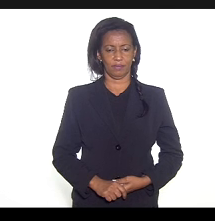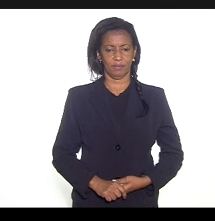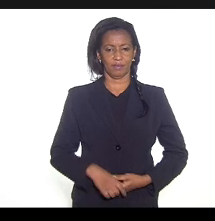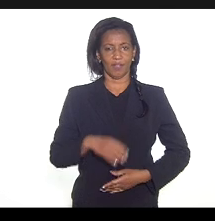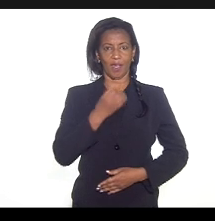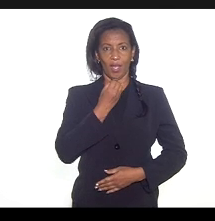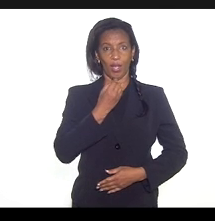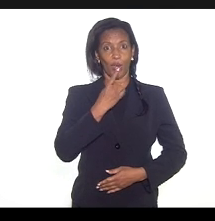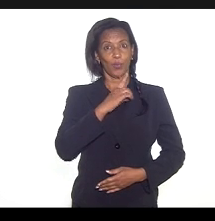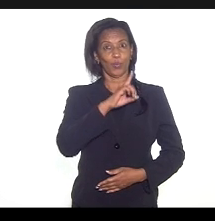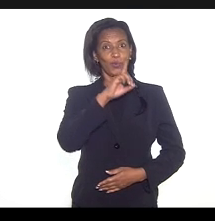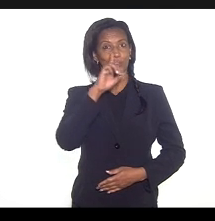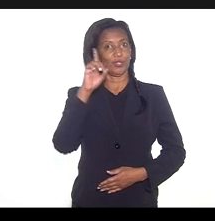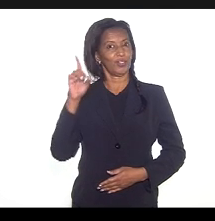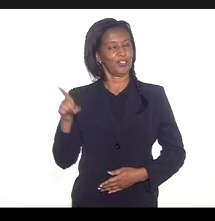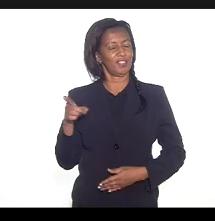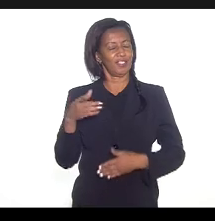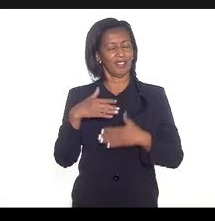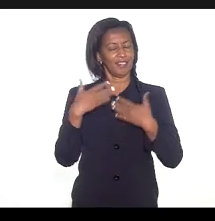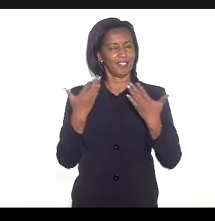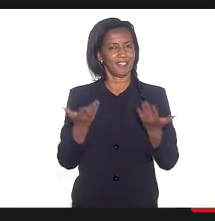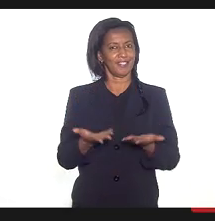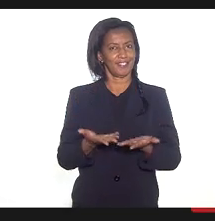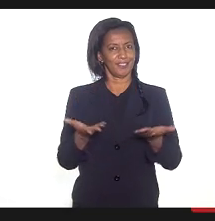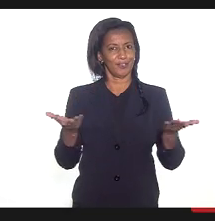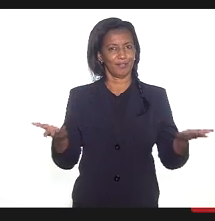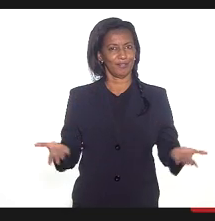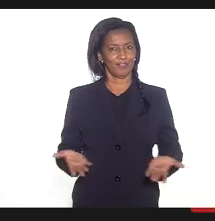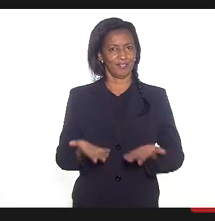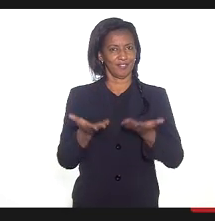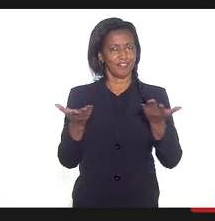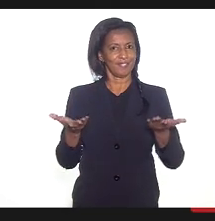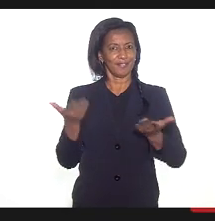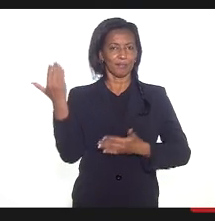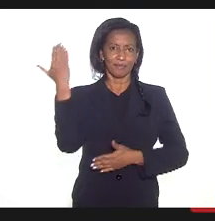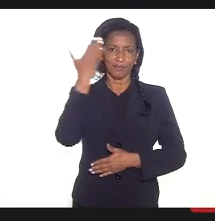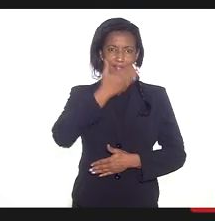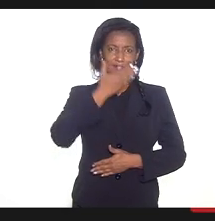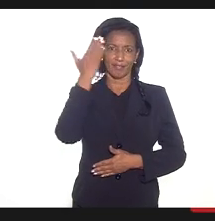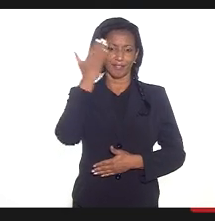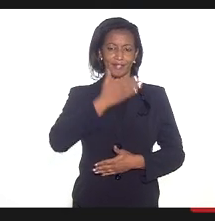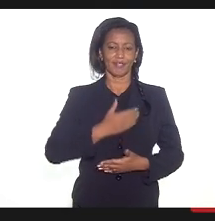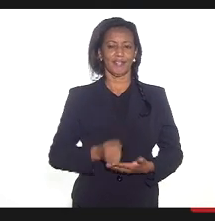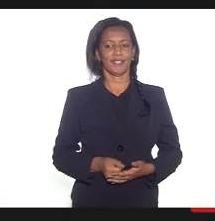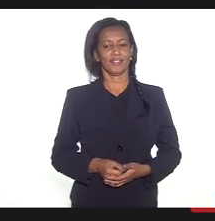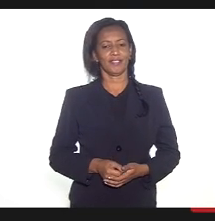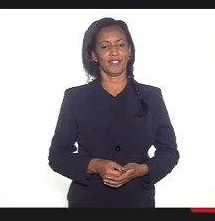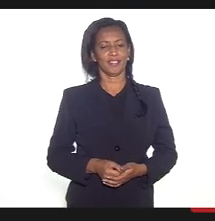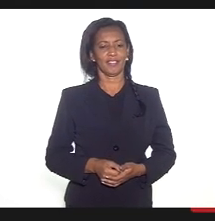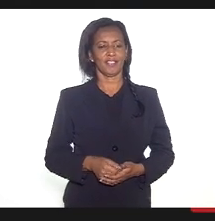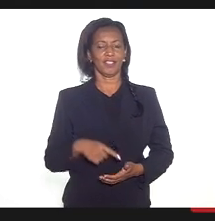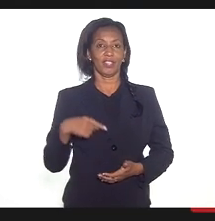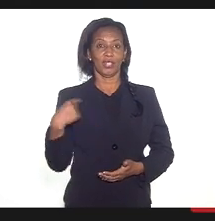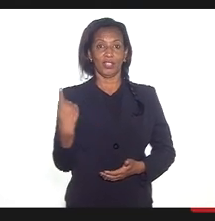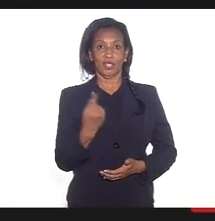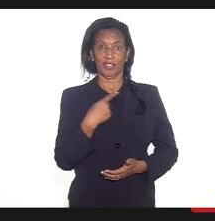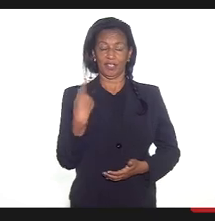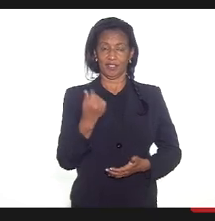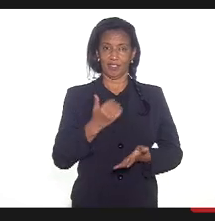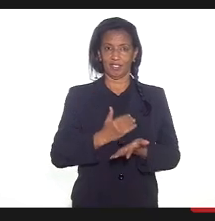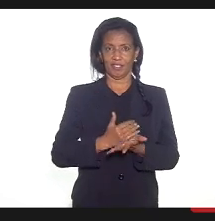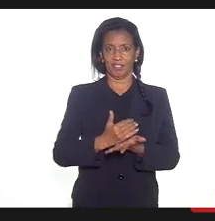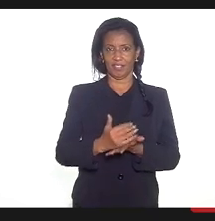Bom dia a todos e todas aqui presentes. Nós estamos dando início